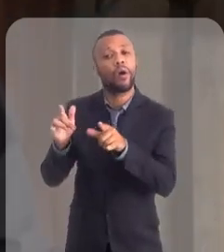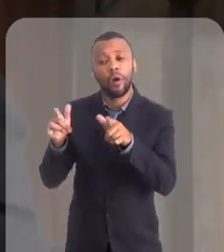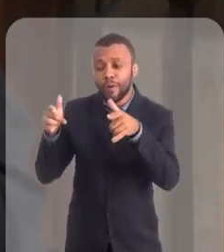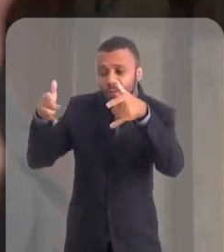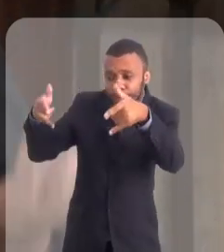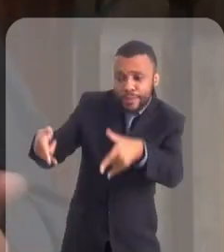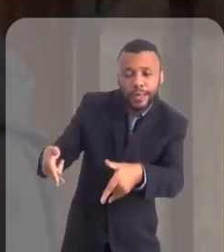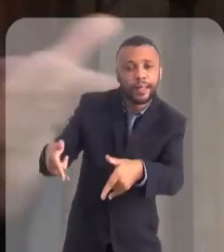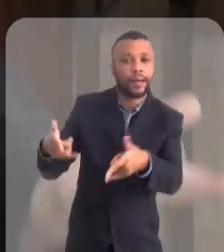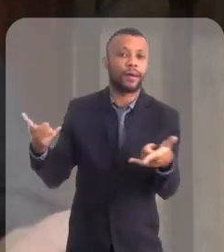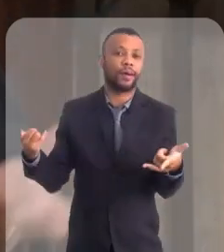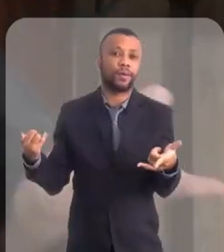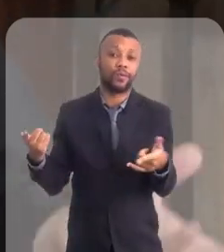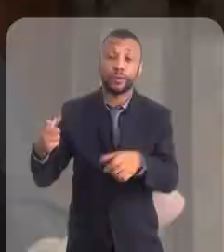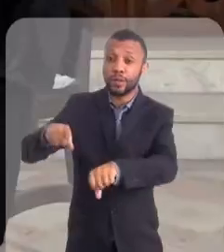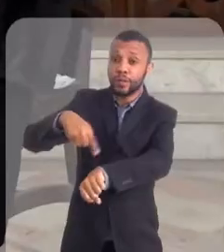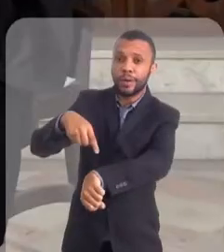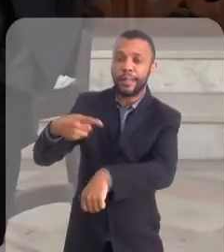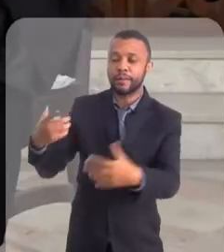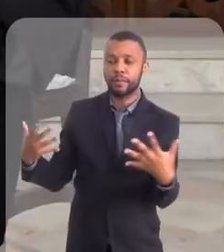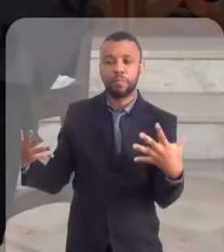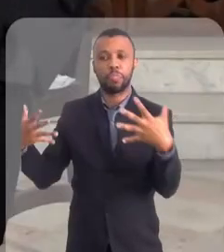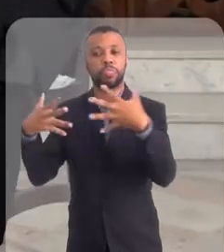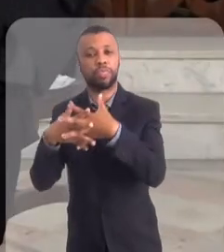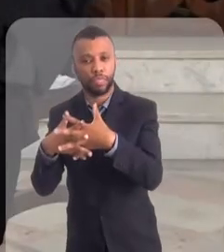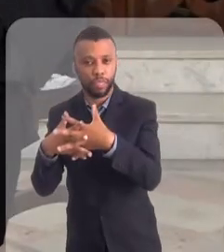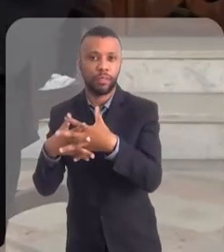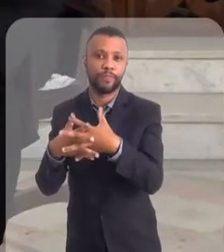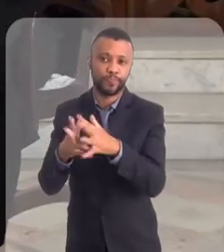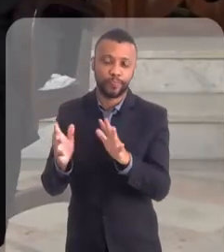um funeral em horários que... Então, com isso,